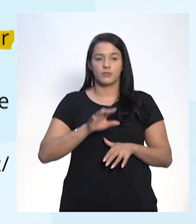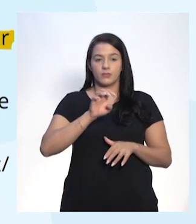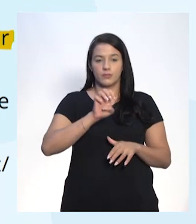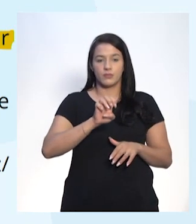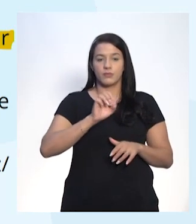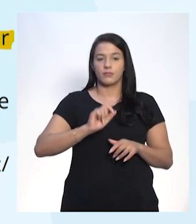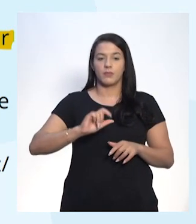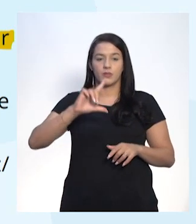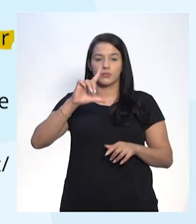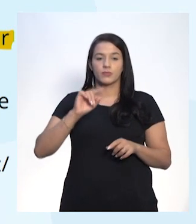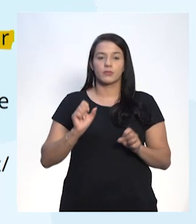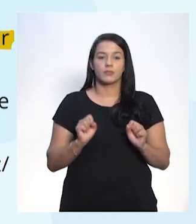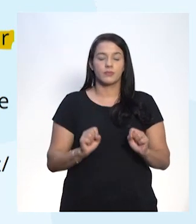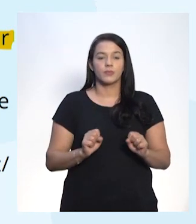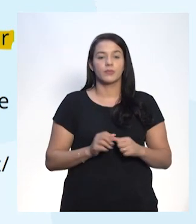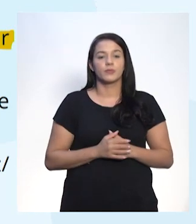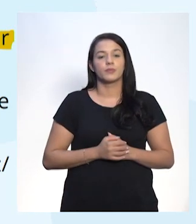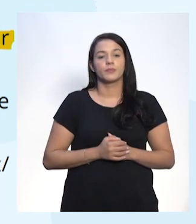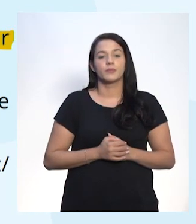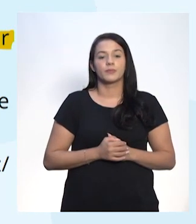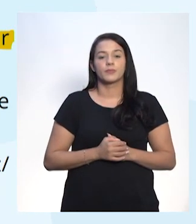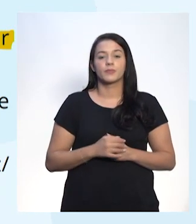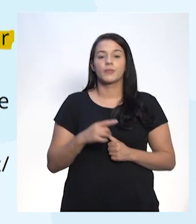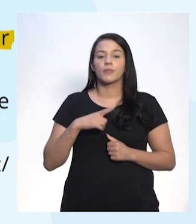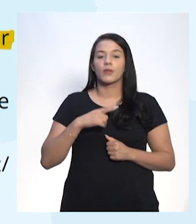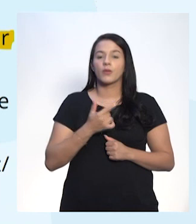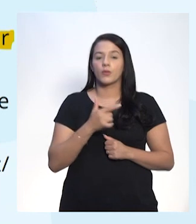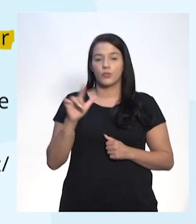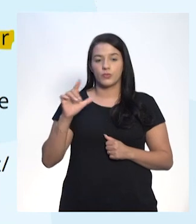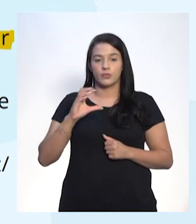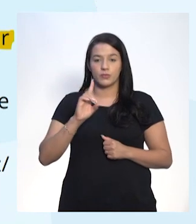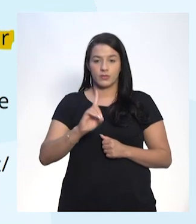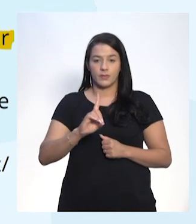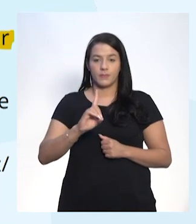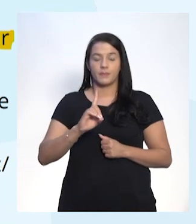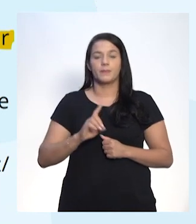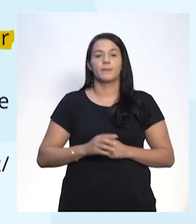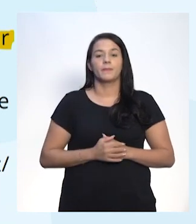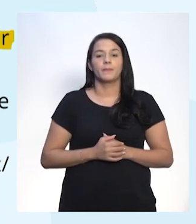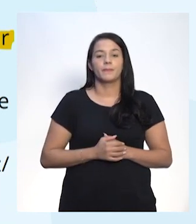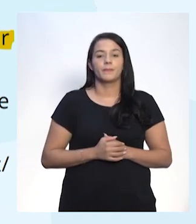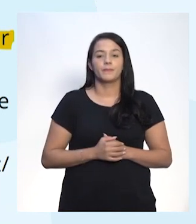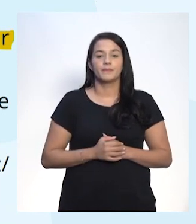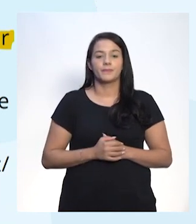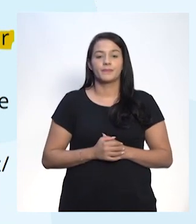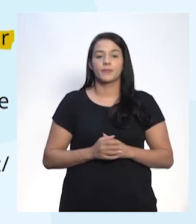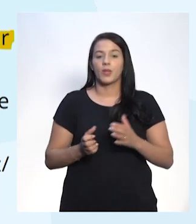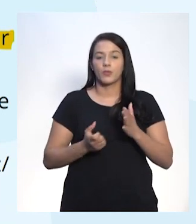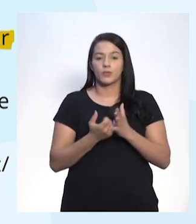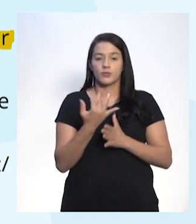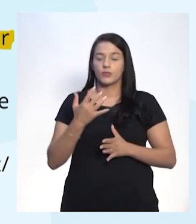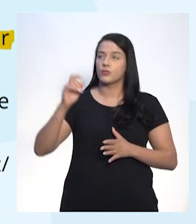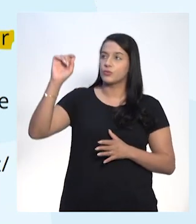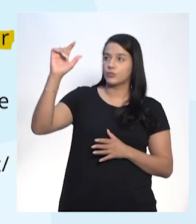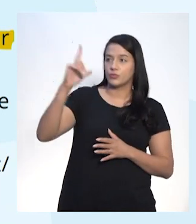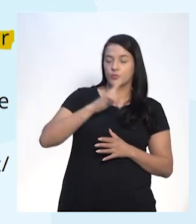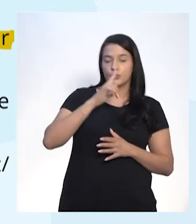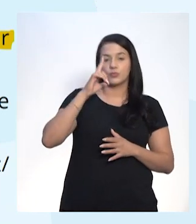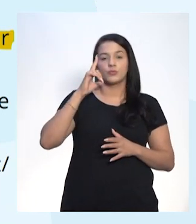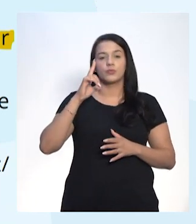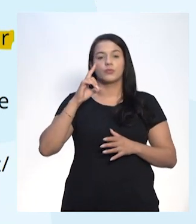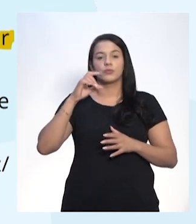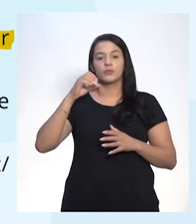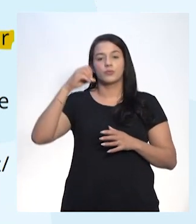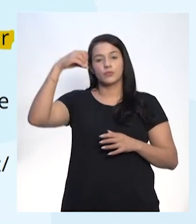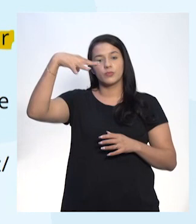mas tudo bem. Aqui, a letter D. The amount of sunlight varies. A quantidade de luz solar varia.